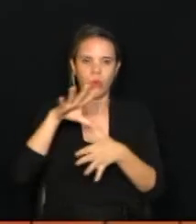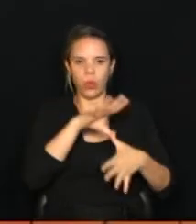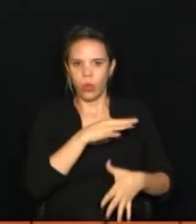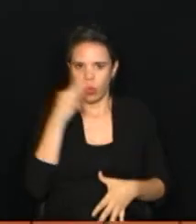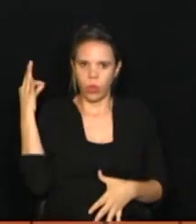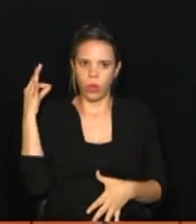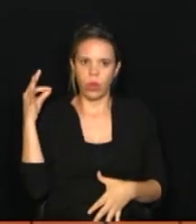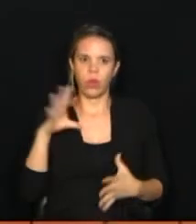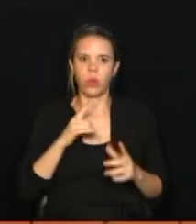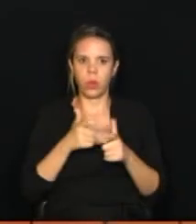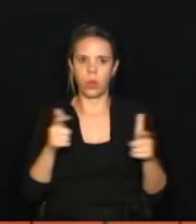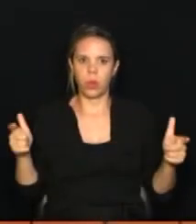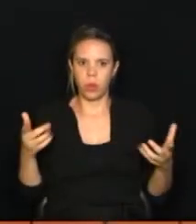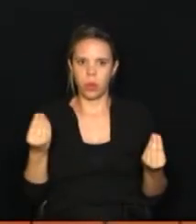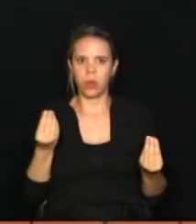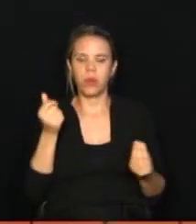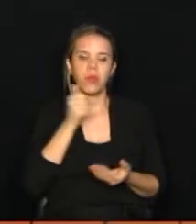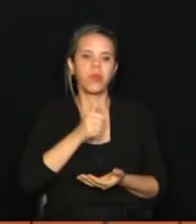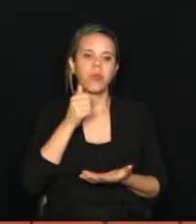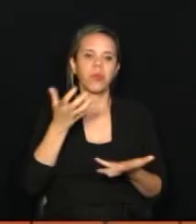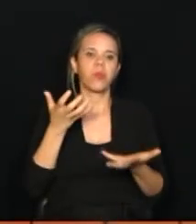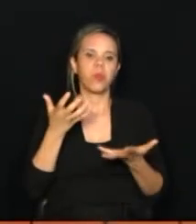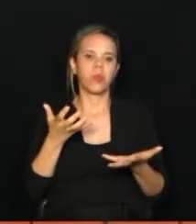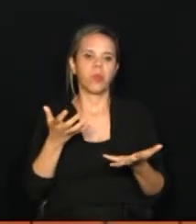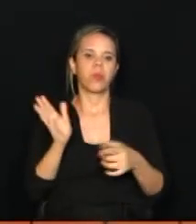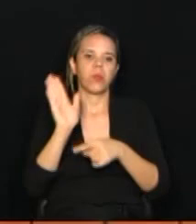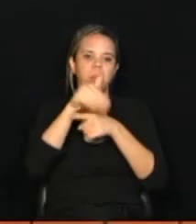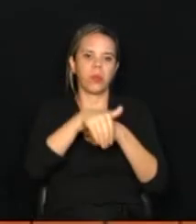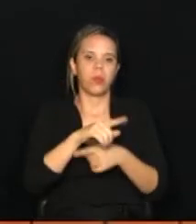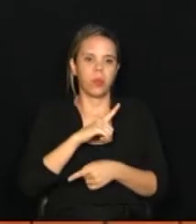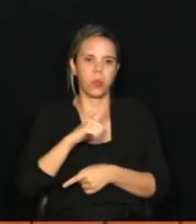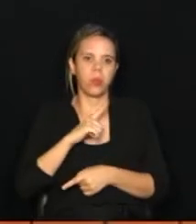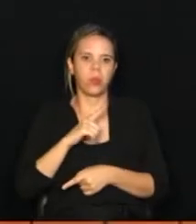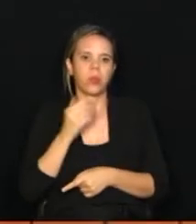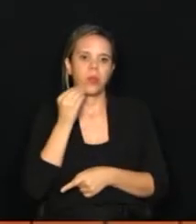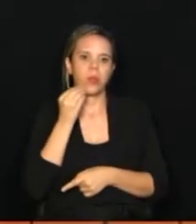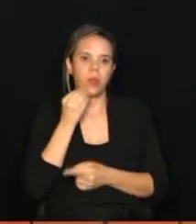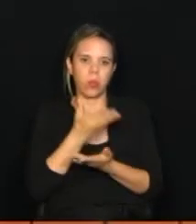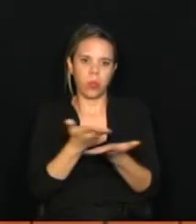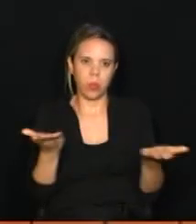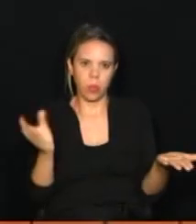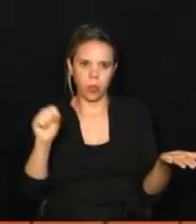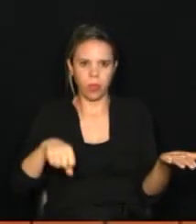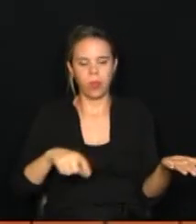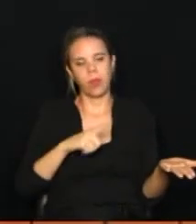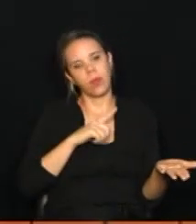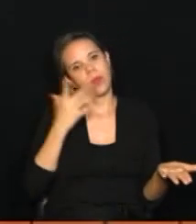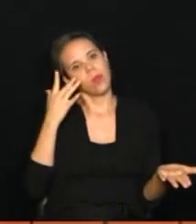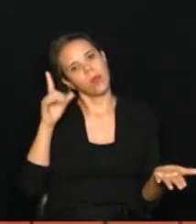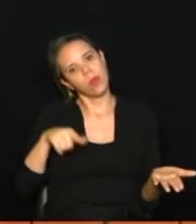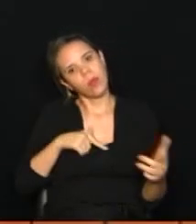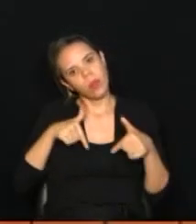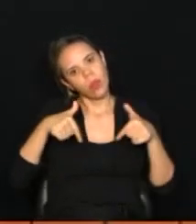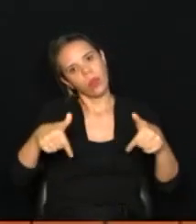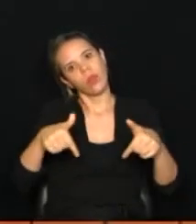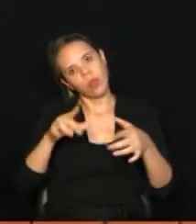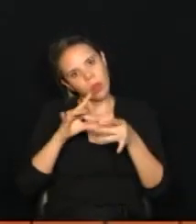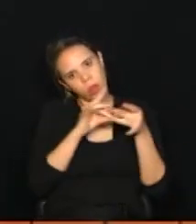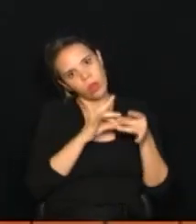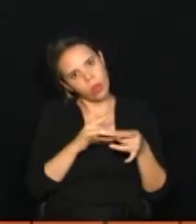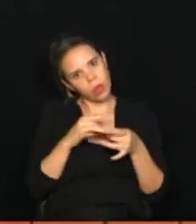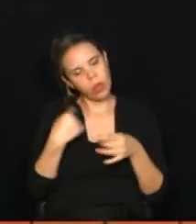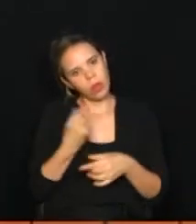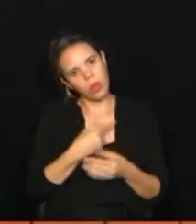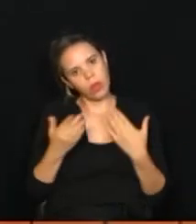grande, tem muitas meninas querendo jogar basquete, tem espaço para elas, então acho que isso só tem a fortalecer o